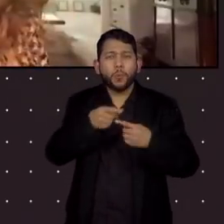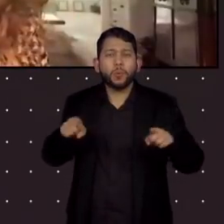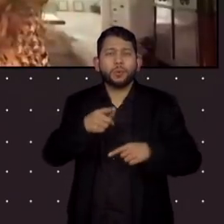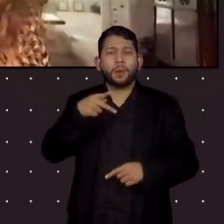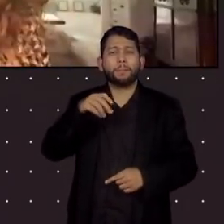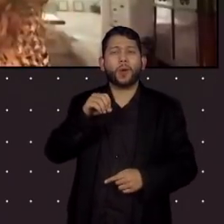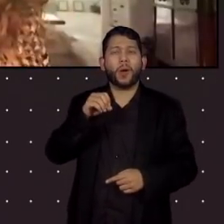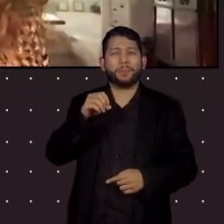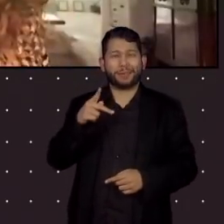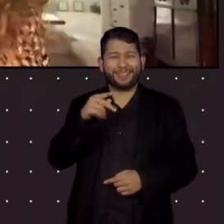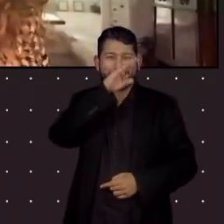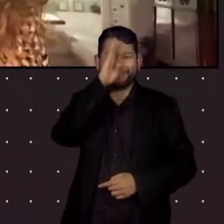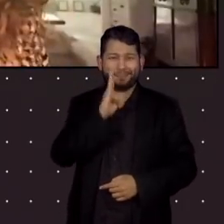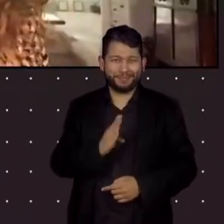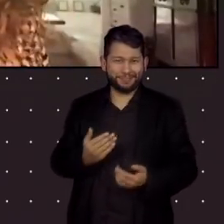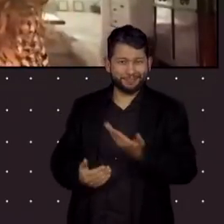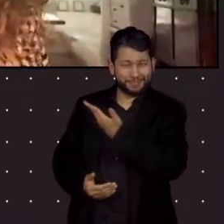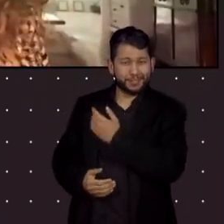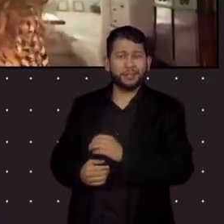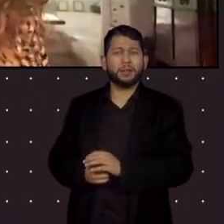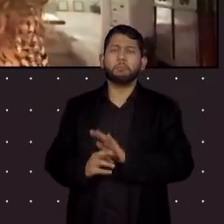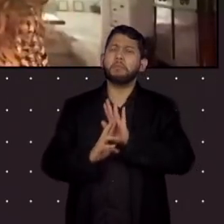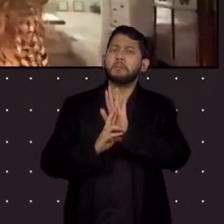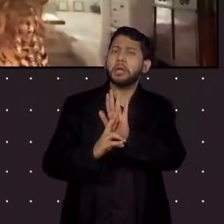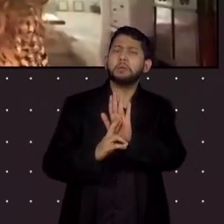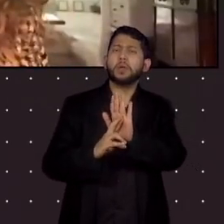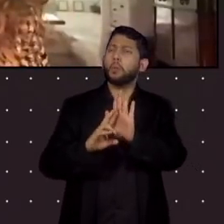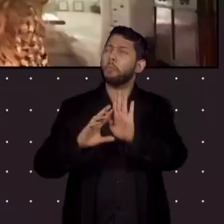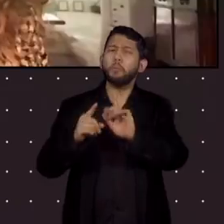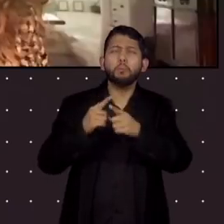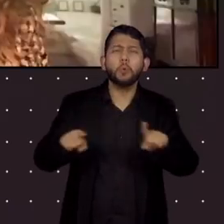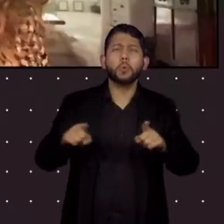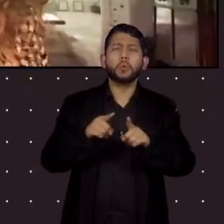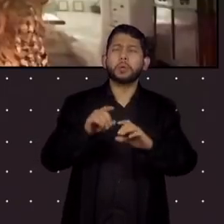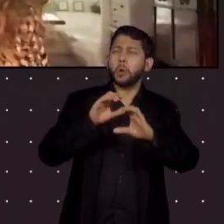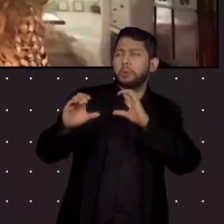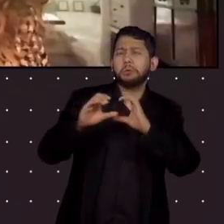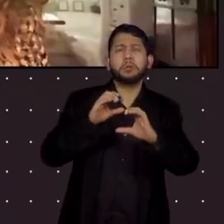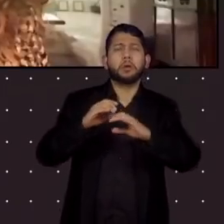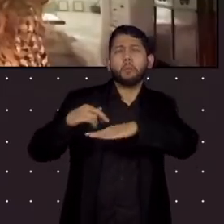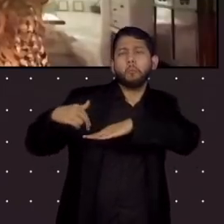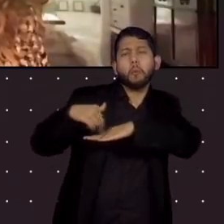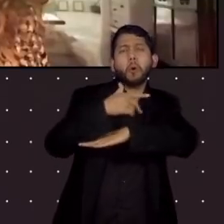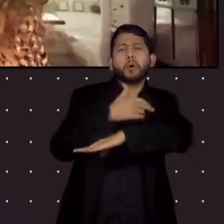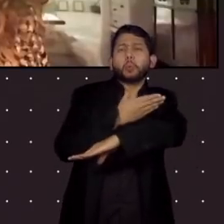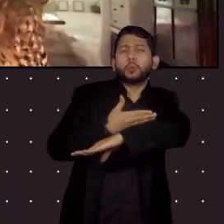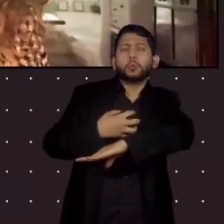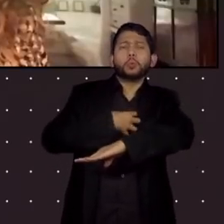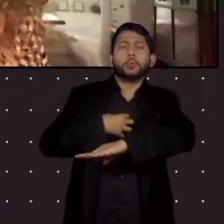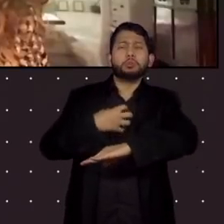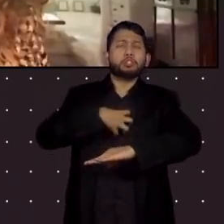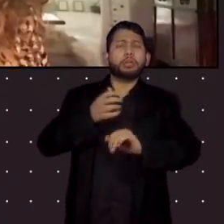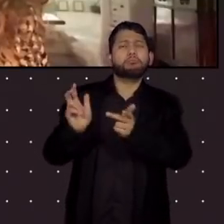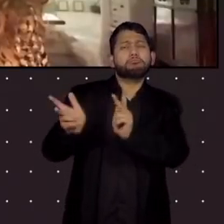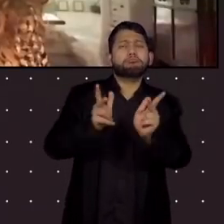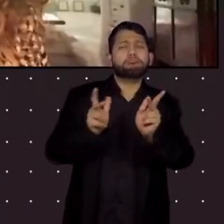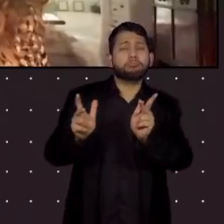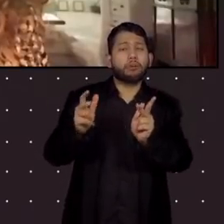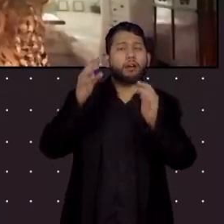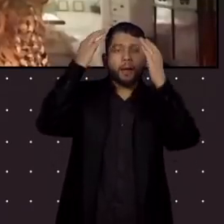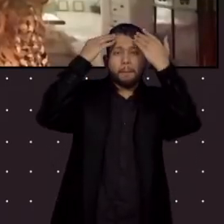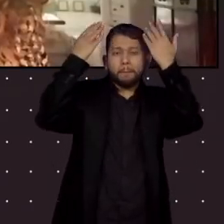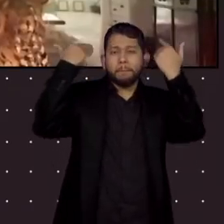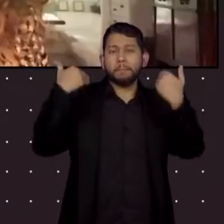pop brasileira, uma referência musical nas comunicações, na moda, nos costumes, gírias,